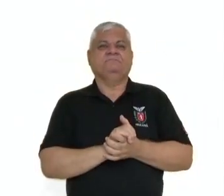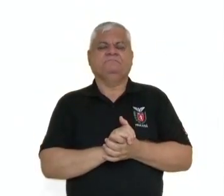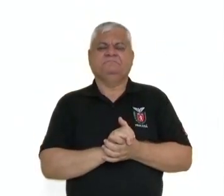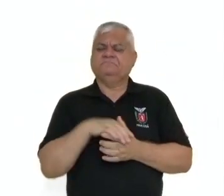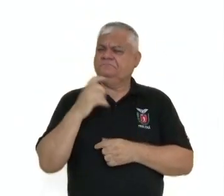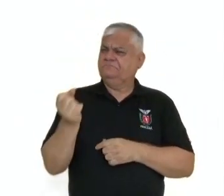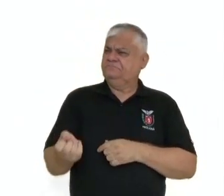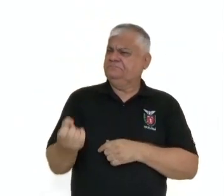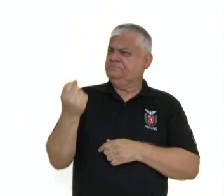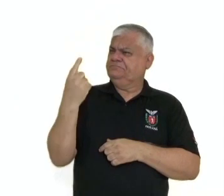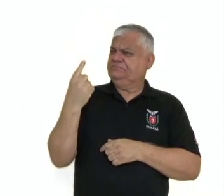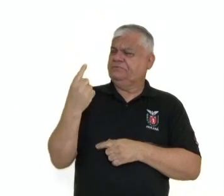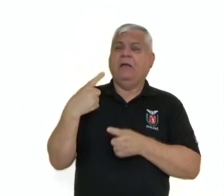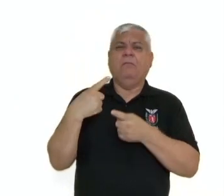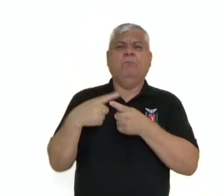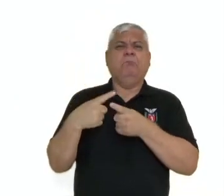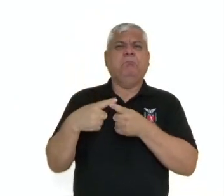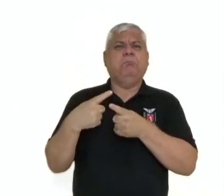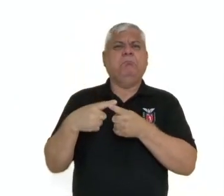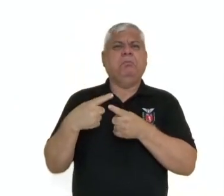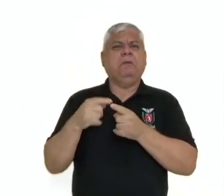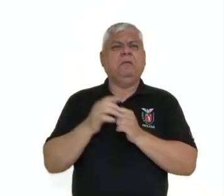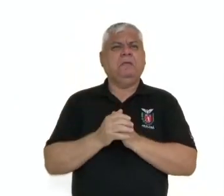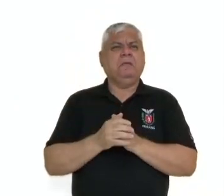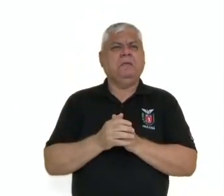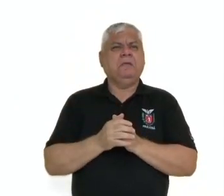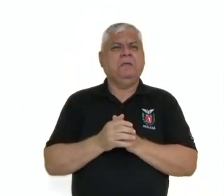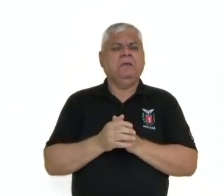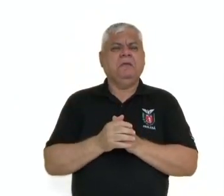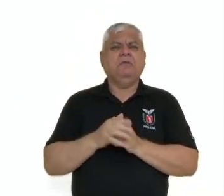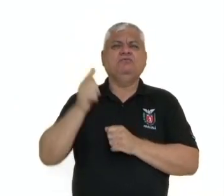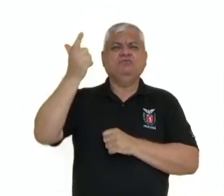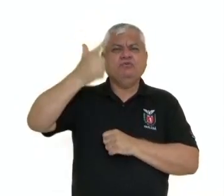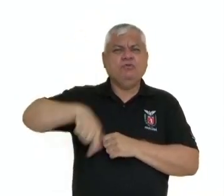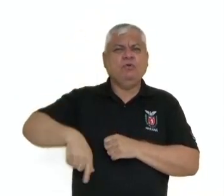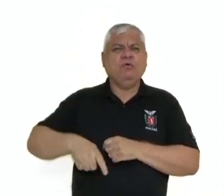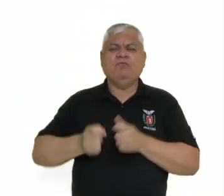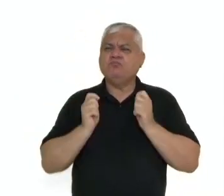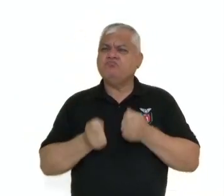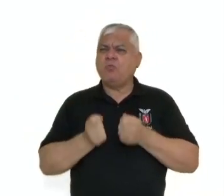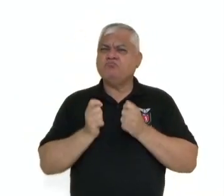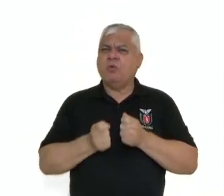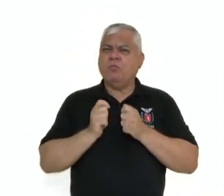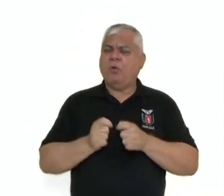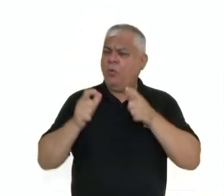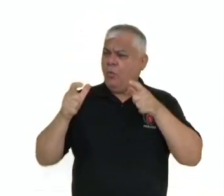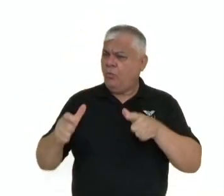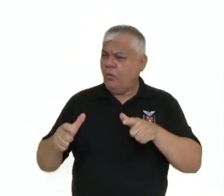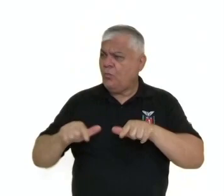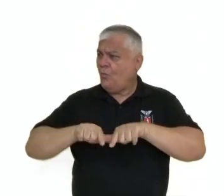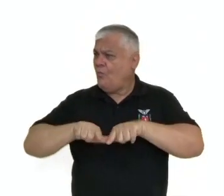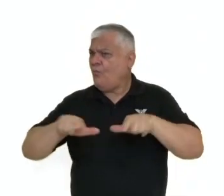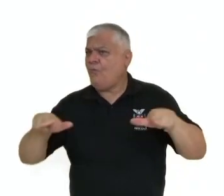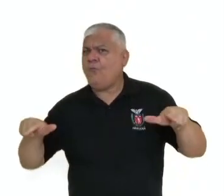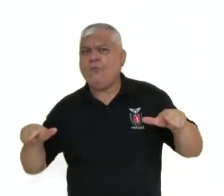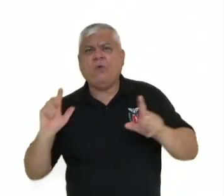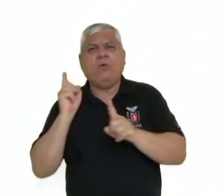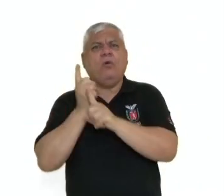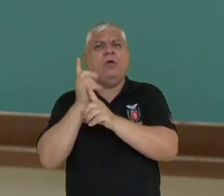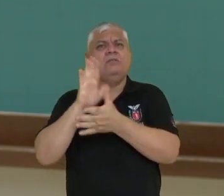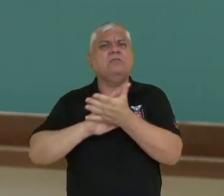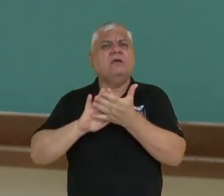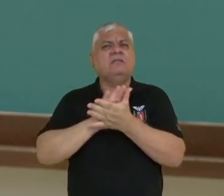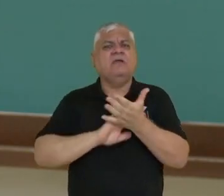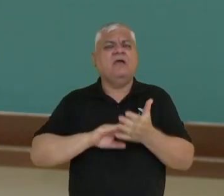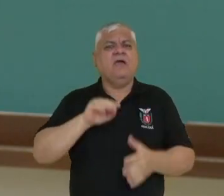Mas o estranho foi que quando passou novamente no local, já não encontrara mais